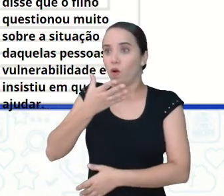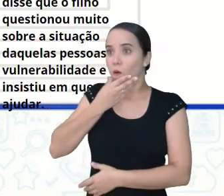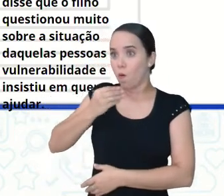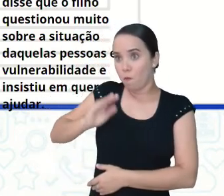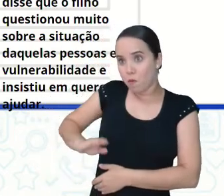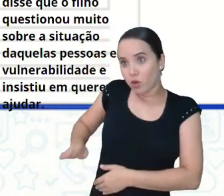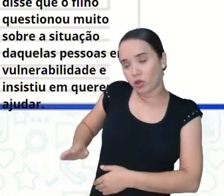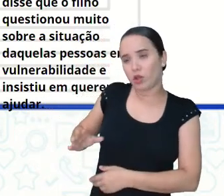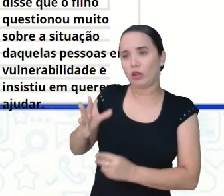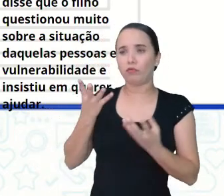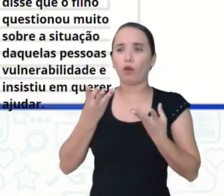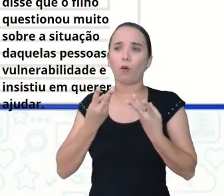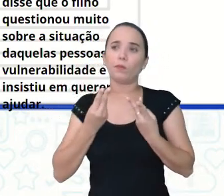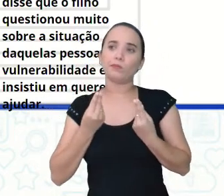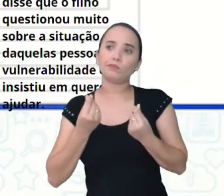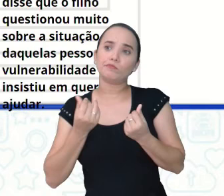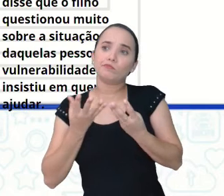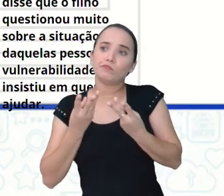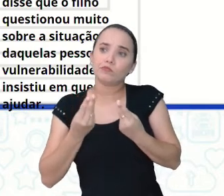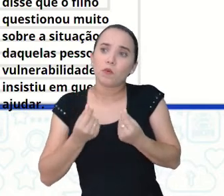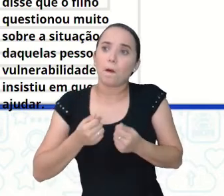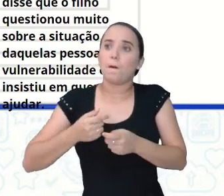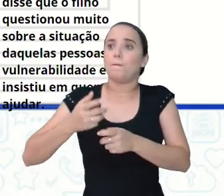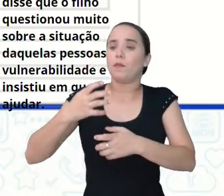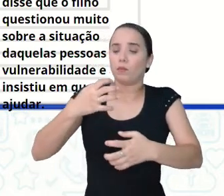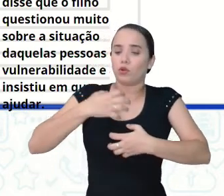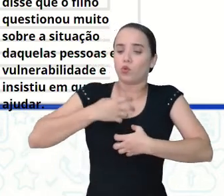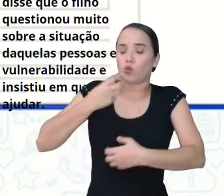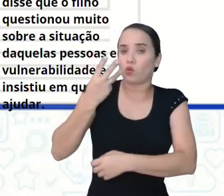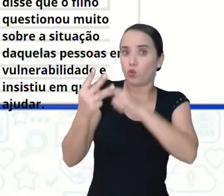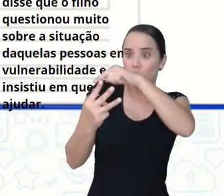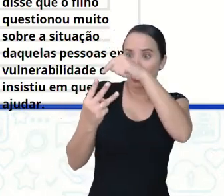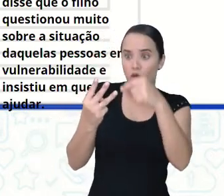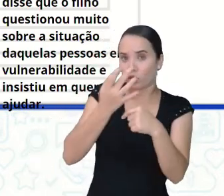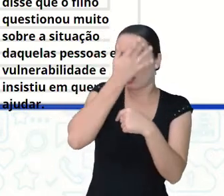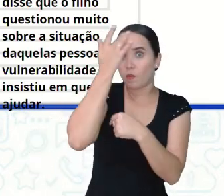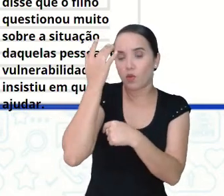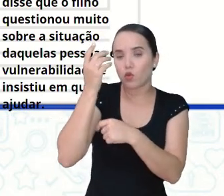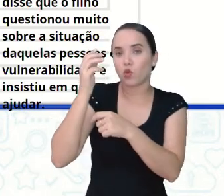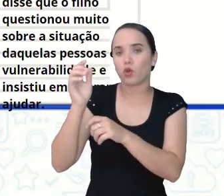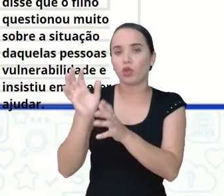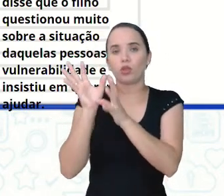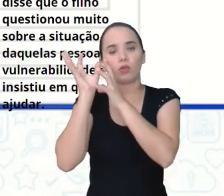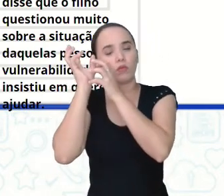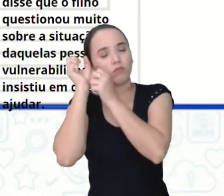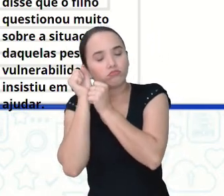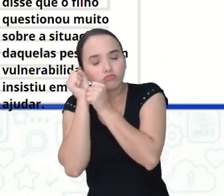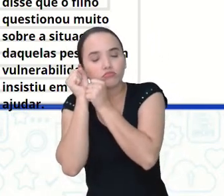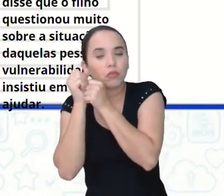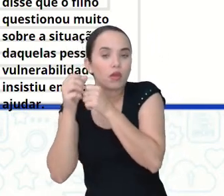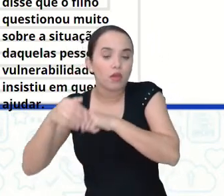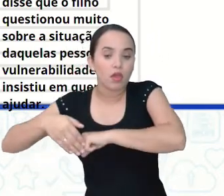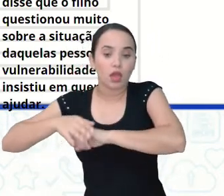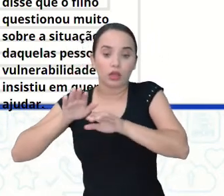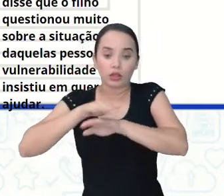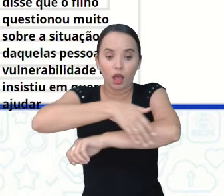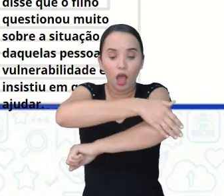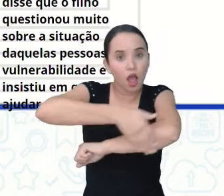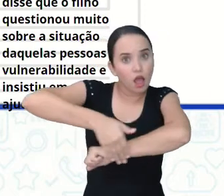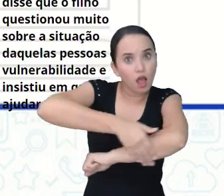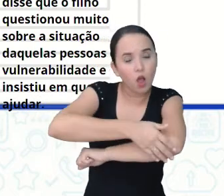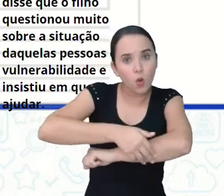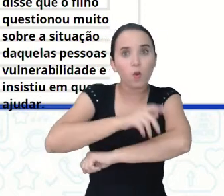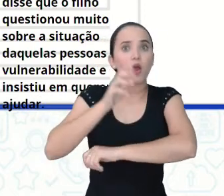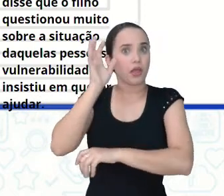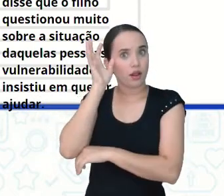pela situação de 3 pessoas que dormiam na calçada perto da casa dele e resolveu ajudar. Mais